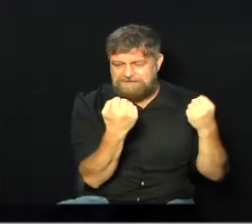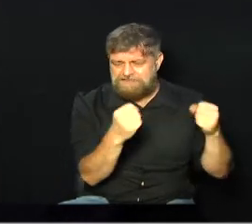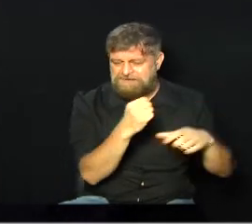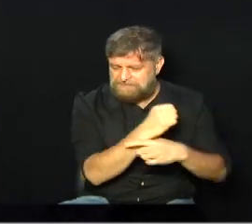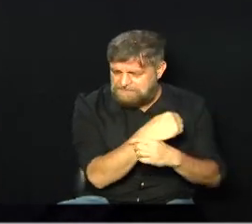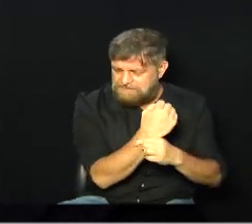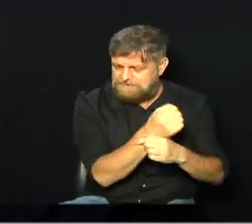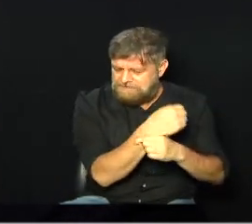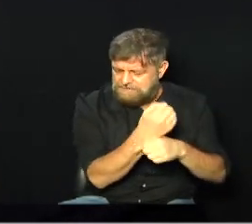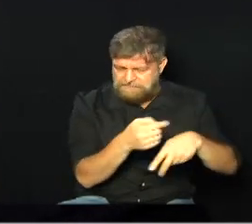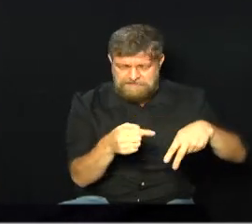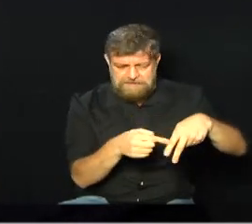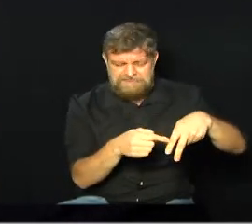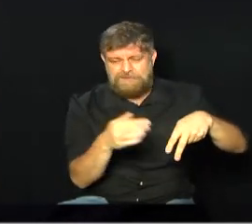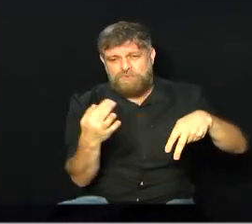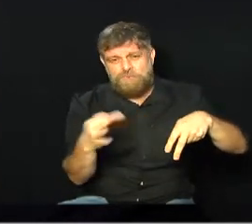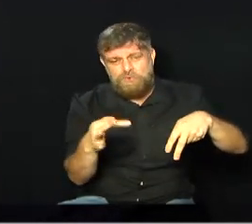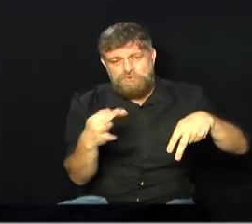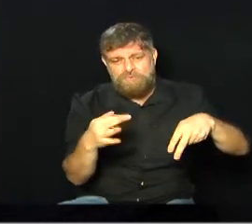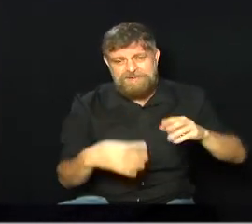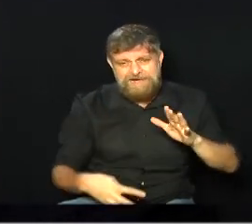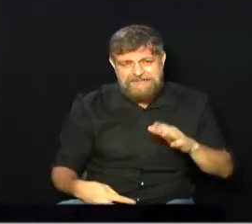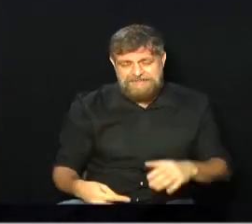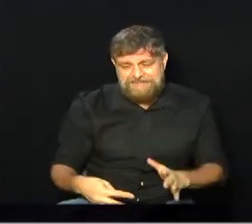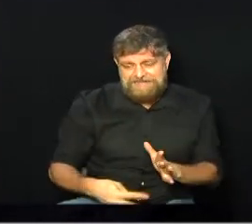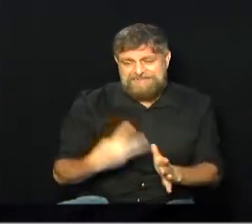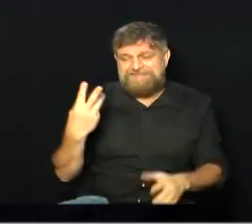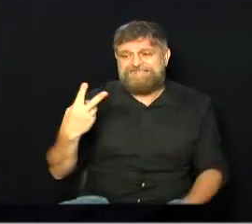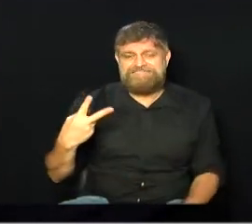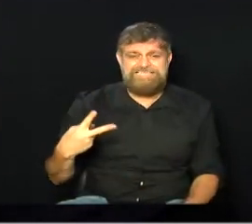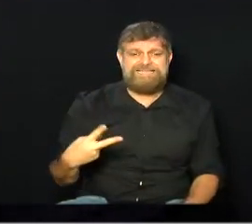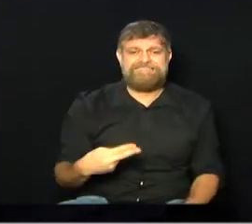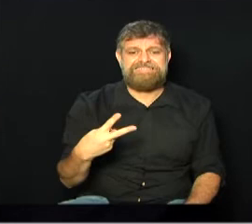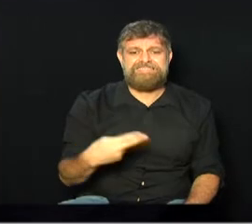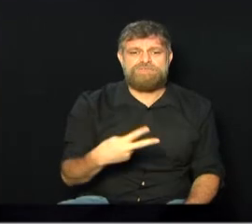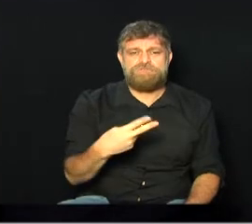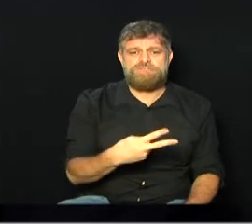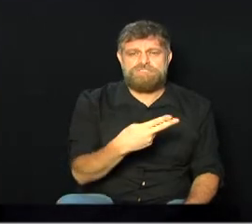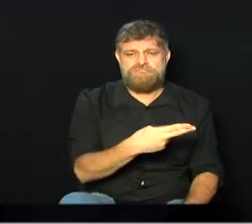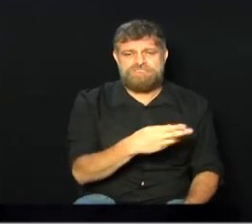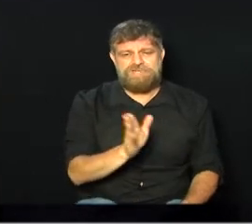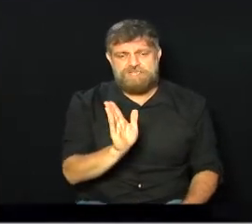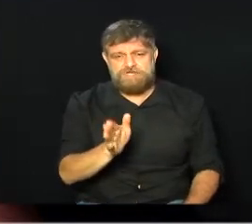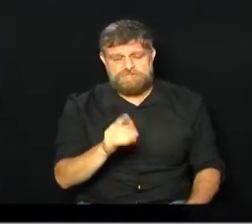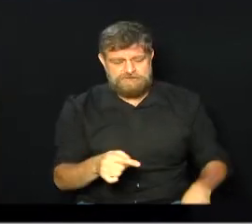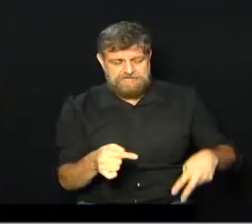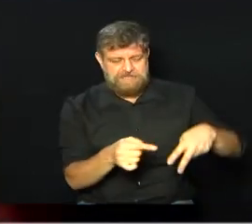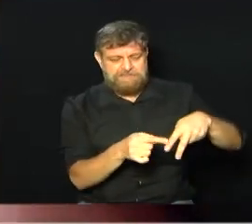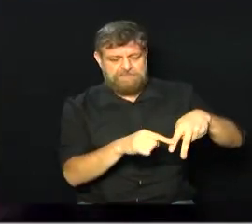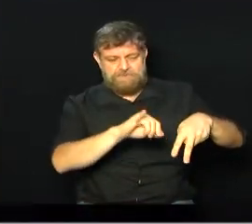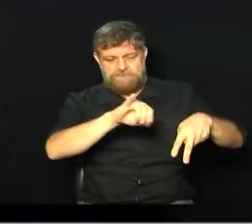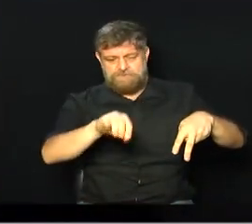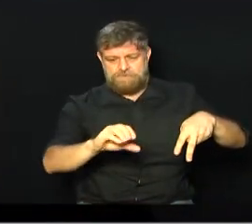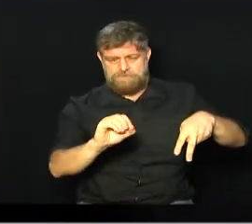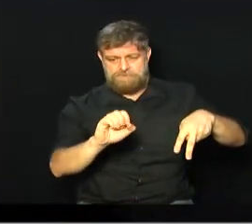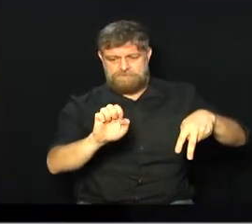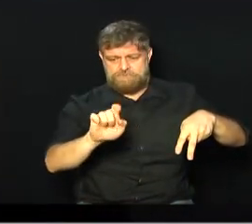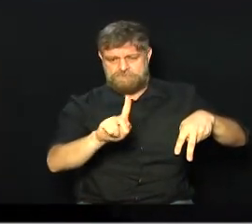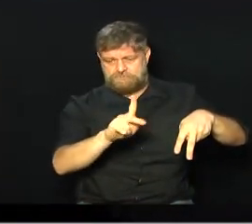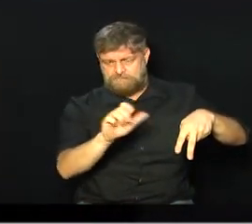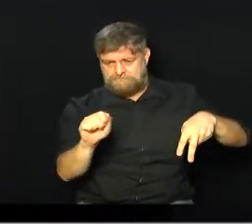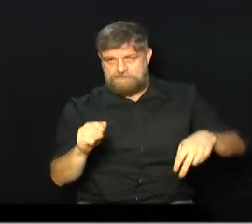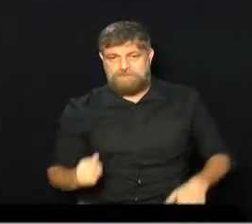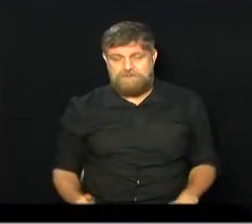dores no joelho, já era a terceira cirurgia. E fui ganhando confiança, treinador Ney Franco, uma